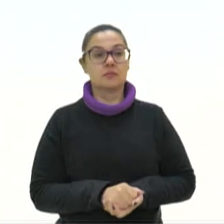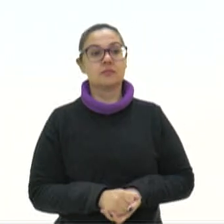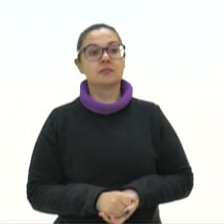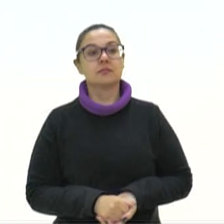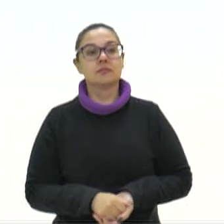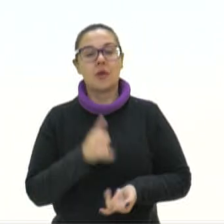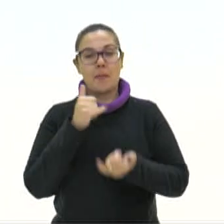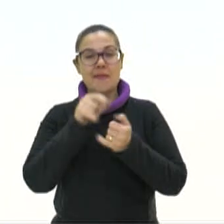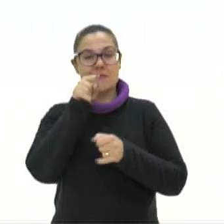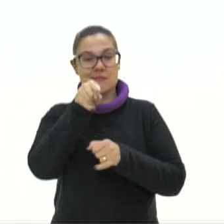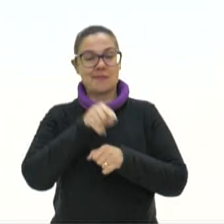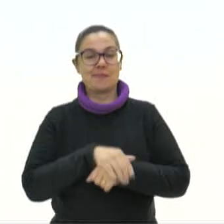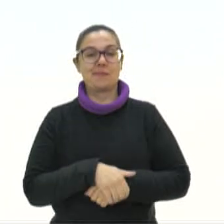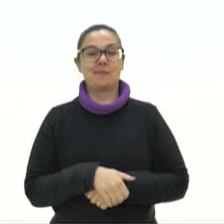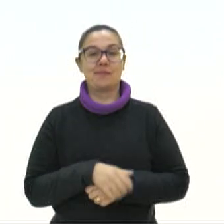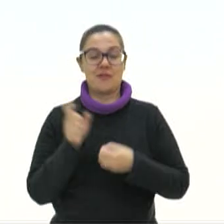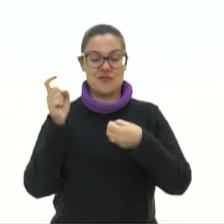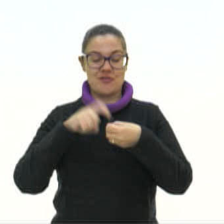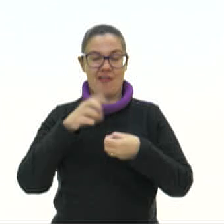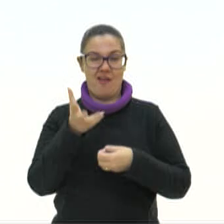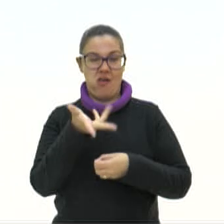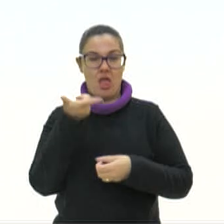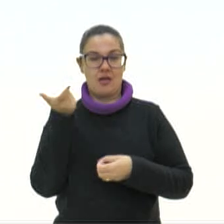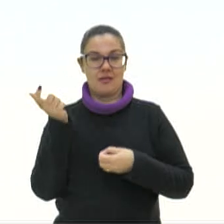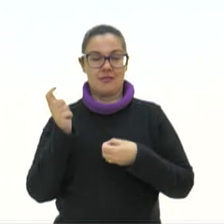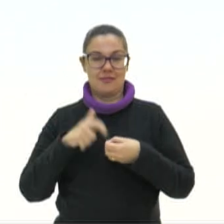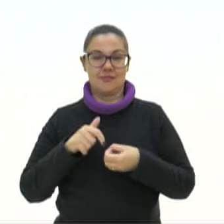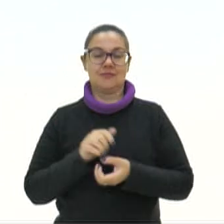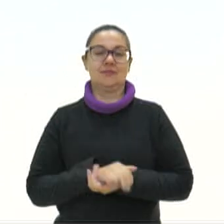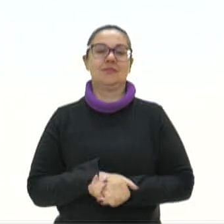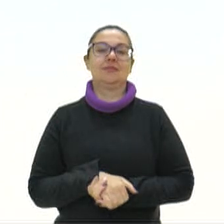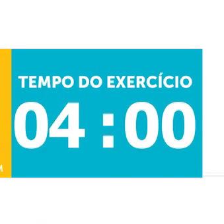anterior. Tempo para vocês responderem, mamão com açúcar, já